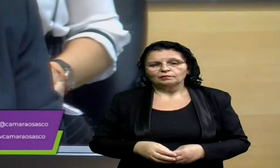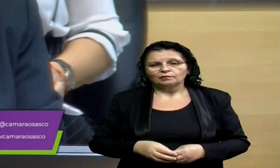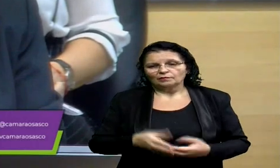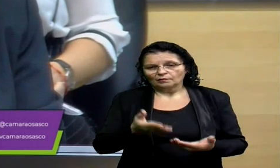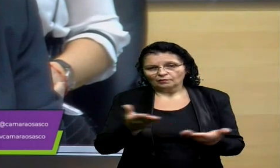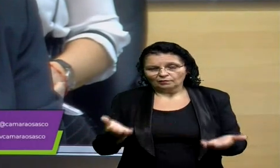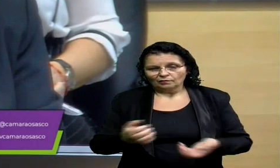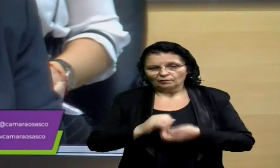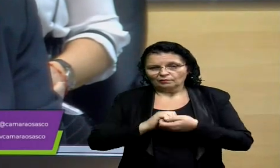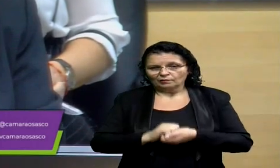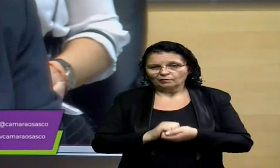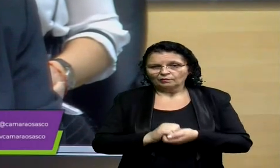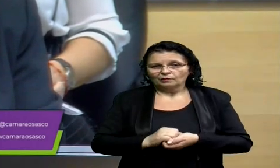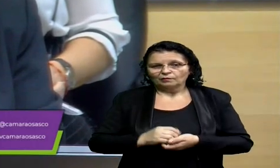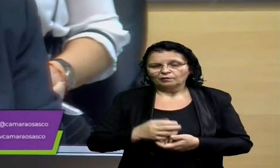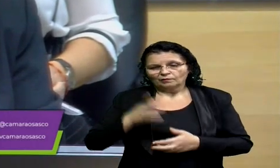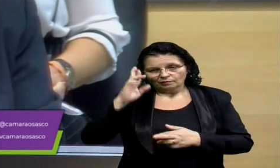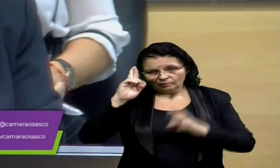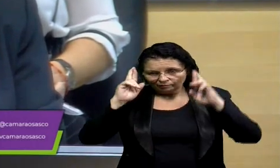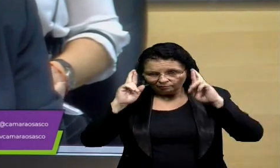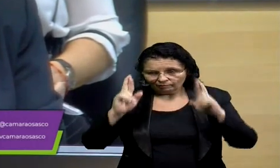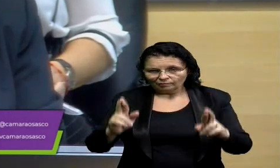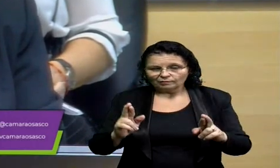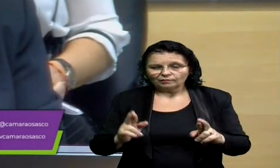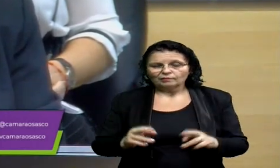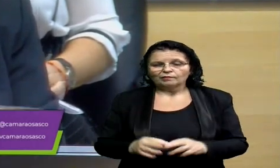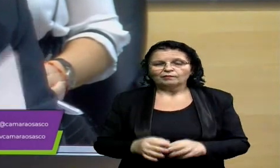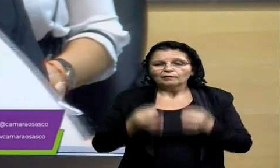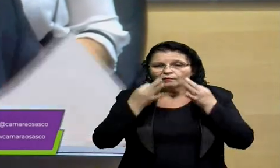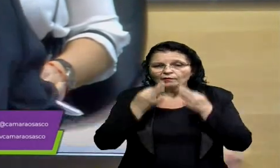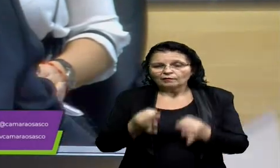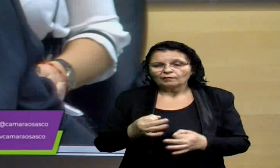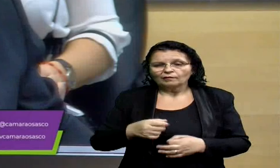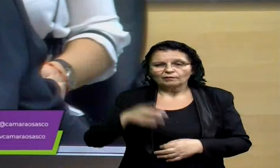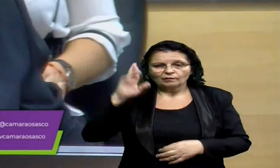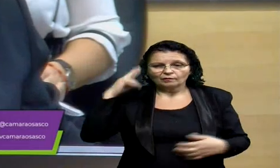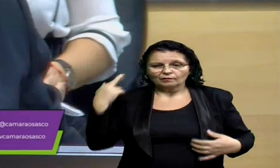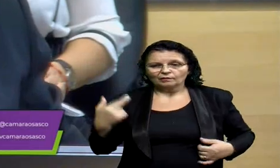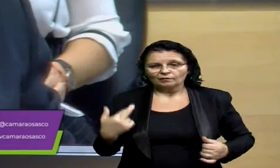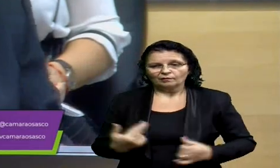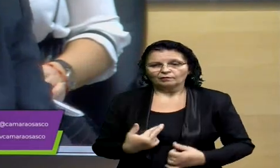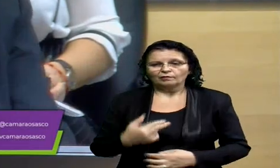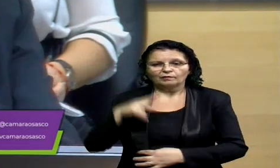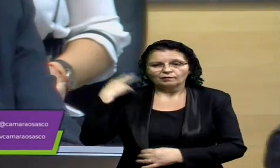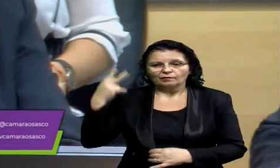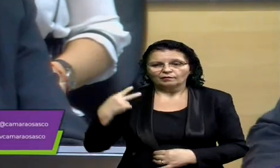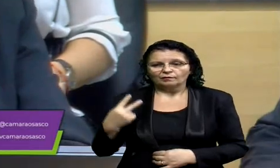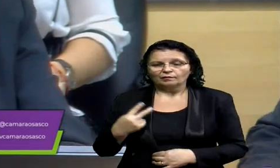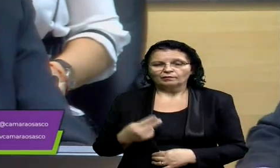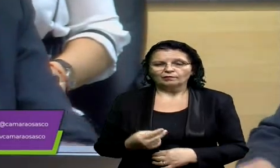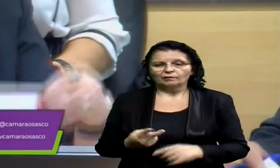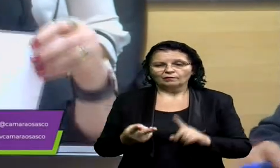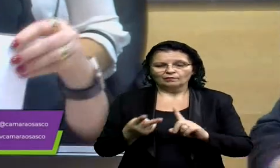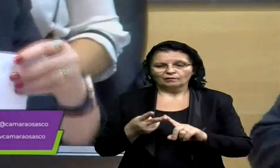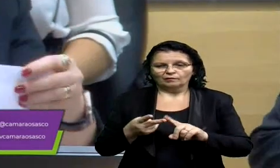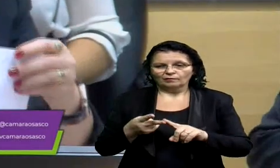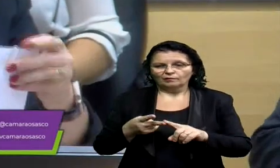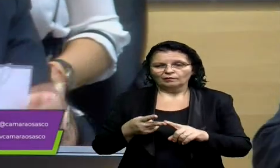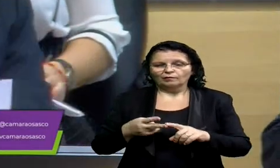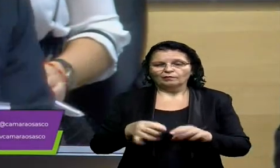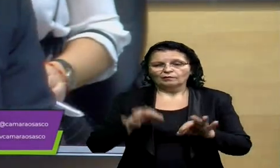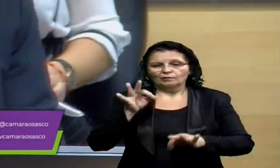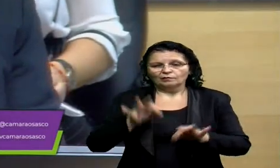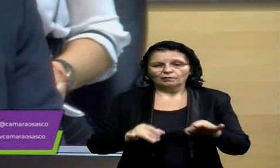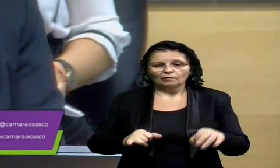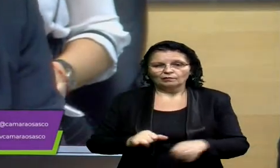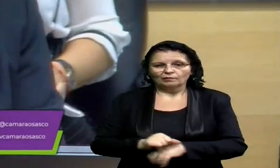excelência os protestos de estima e consideração Atenciosamente Ana Paula Ross vereadora mais uma justificativa de ausência